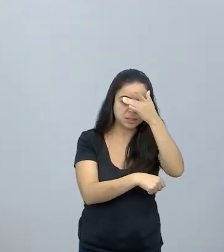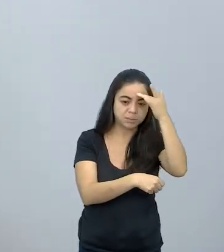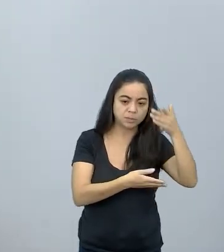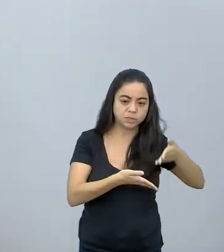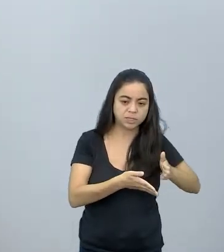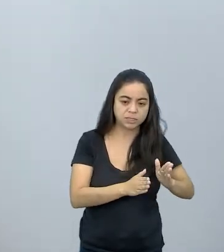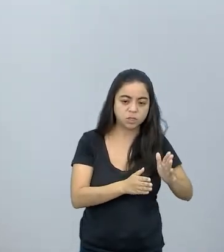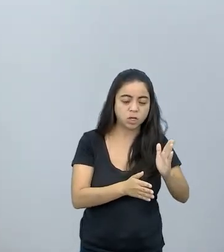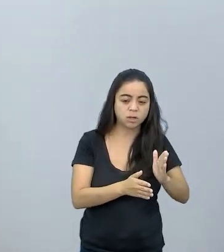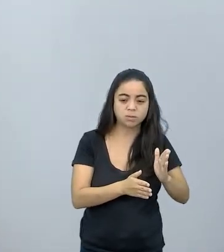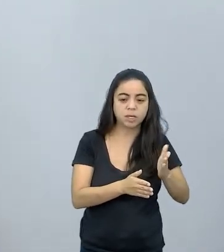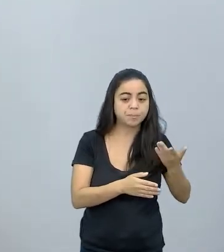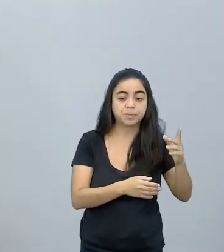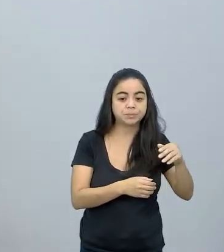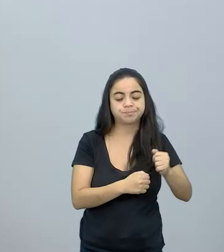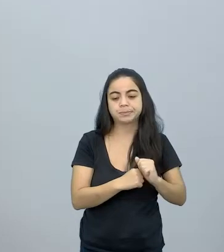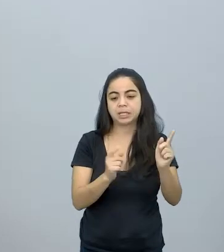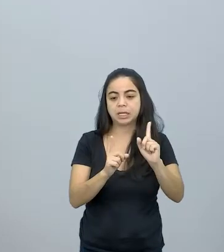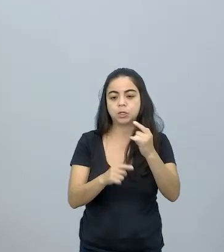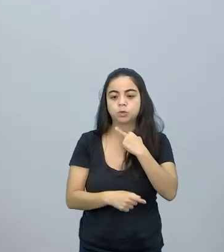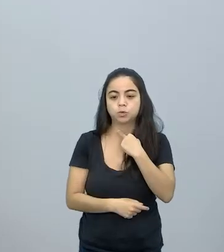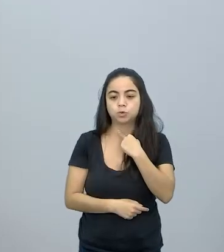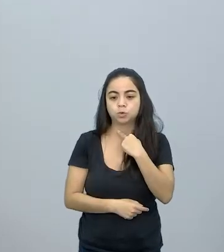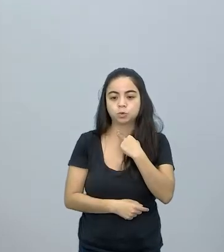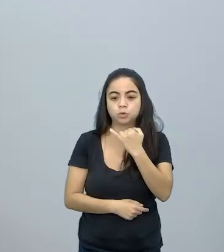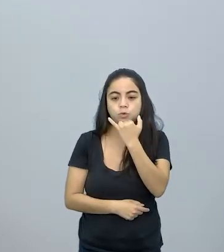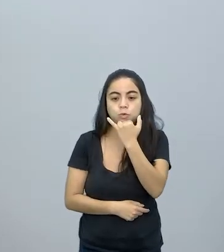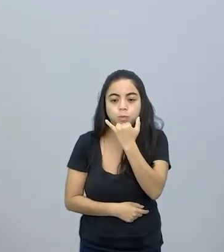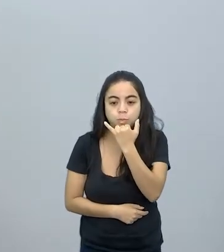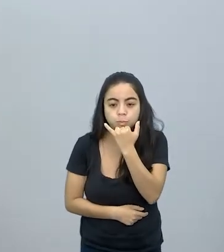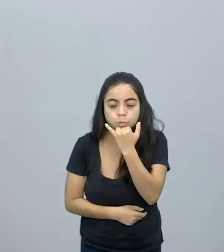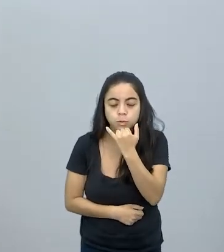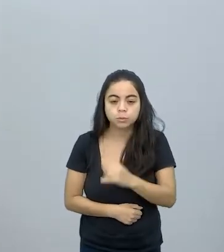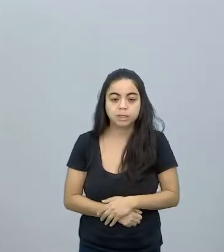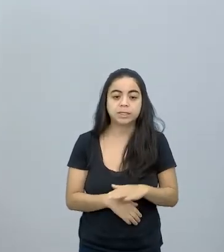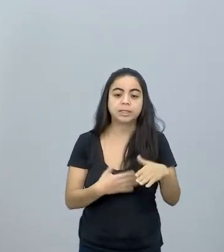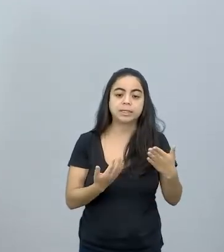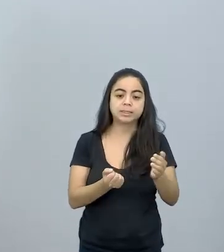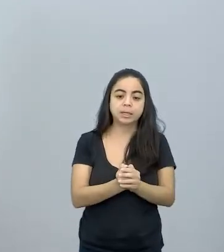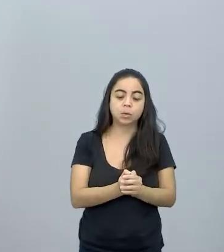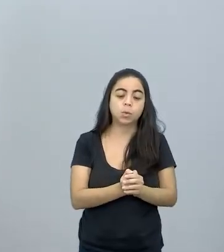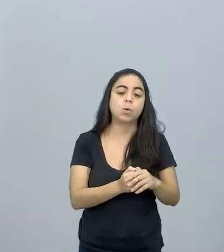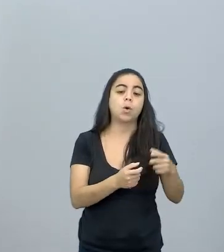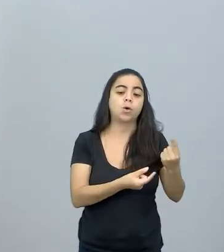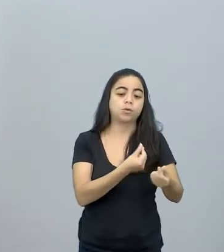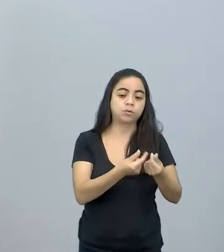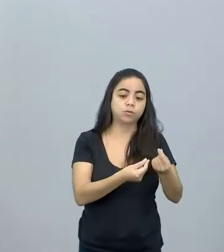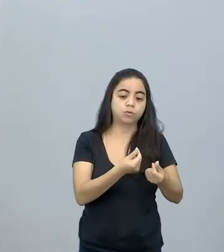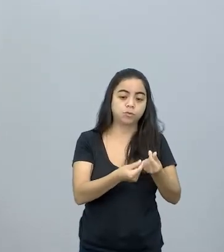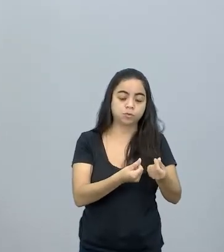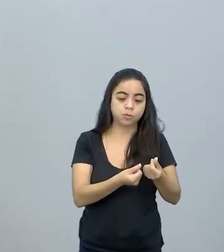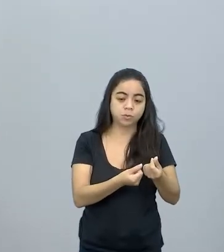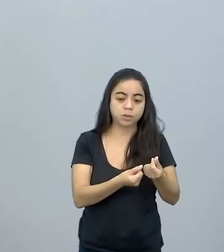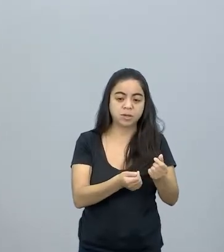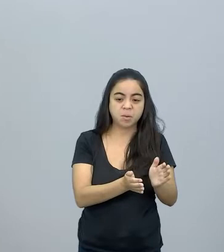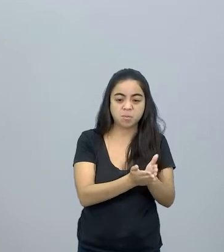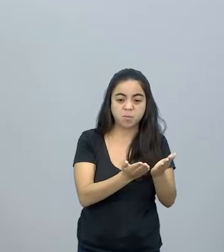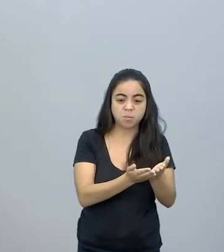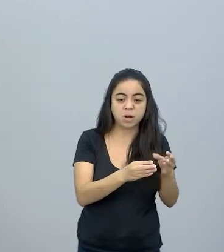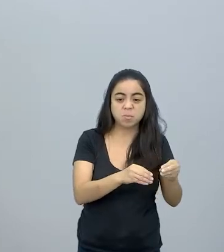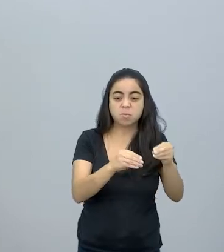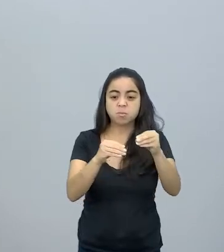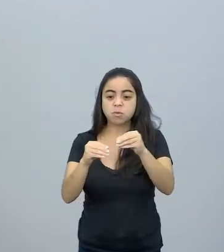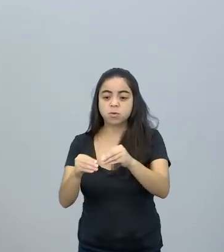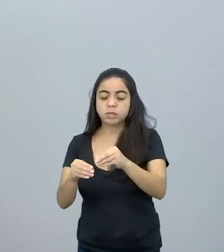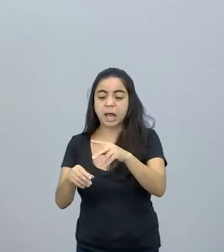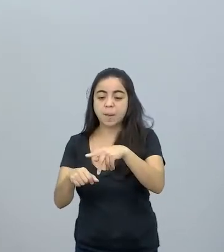mais favorável, né? Então daí a situação econômica favorece o movimento de